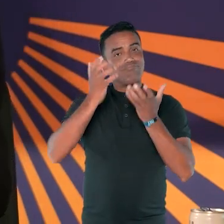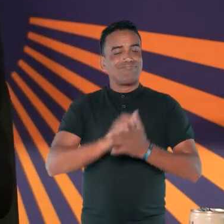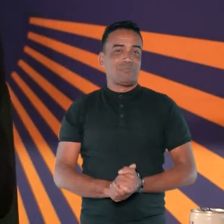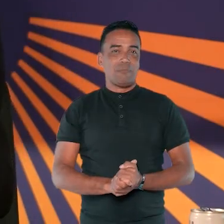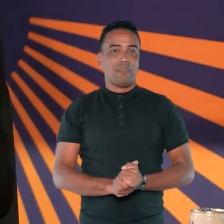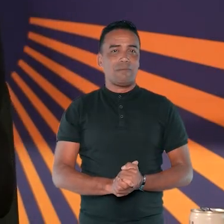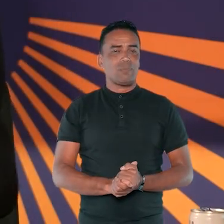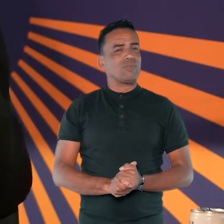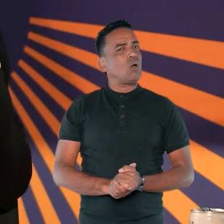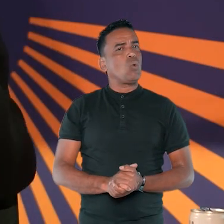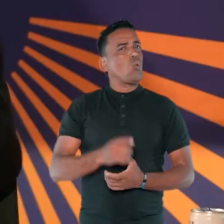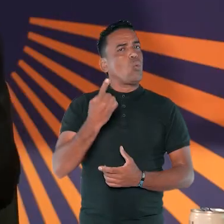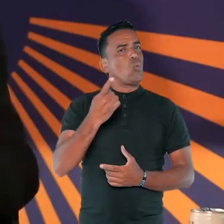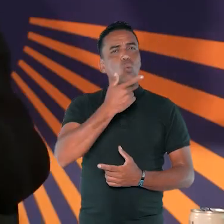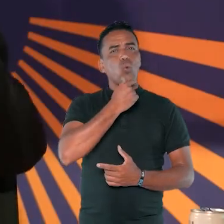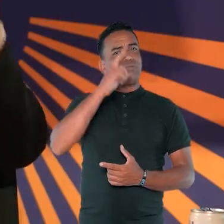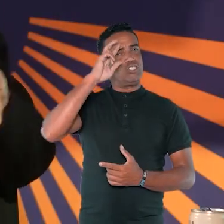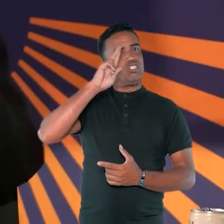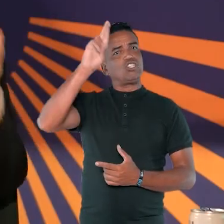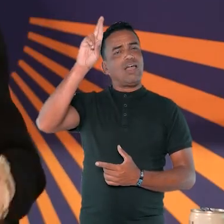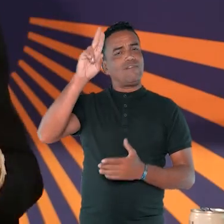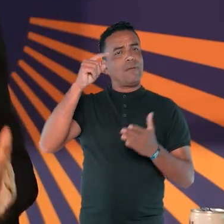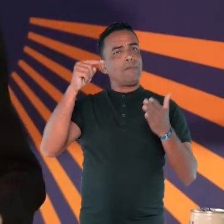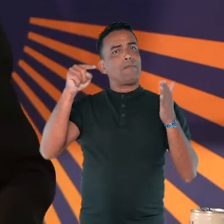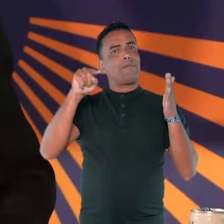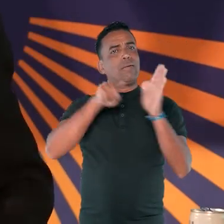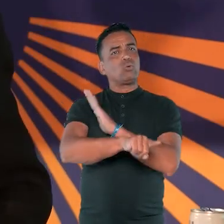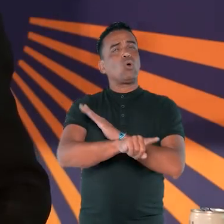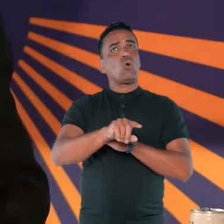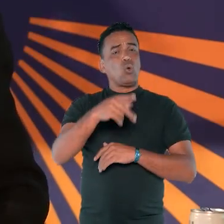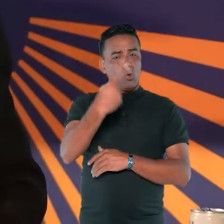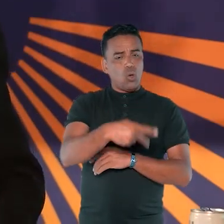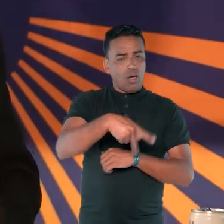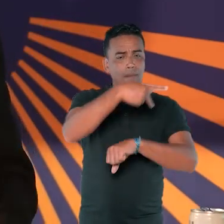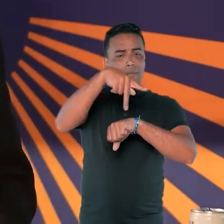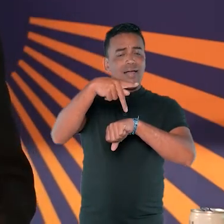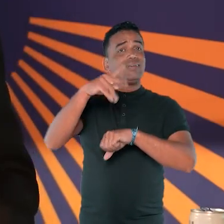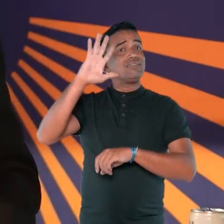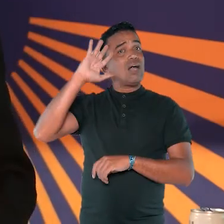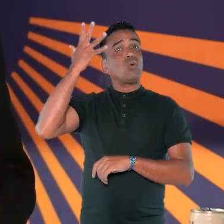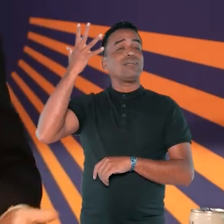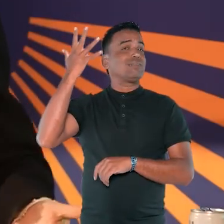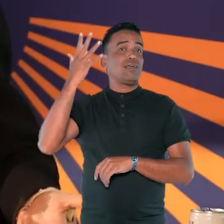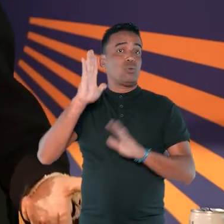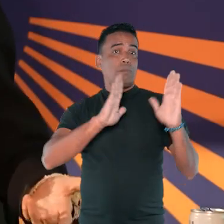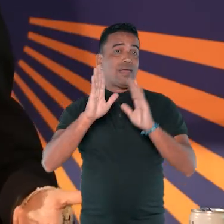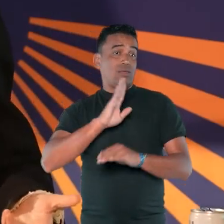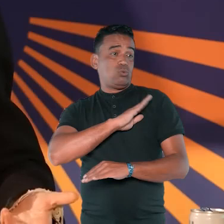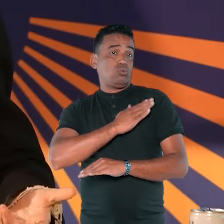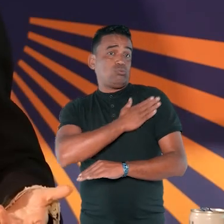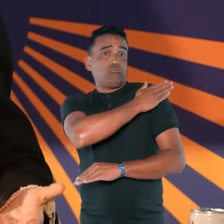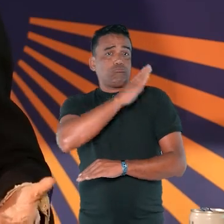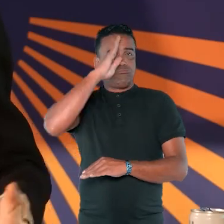uma autoridade, perguntado sobre alguma coisa, o que estava acontecendo no país, na ditadura e tudo mais, ele teria virado e dito, né, que país é